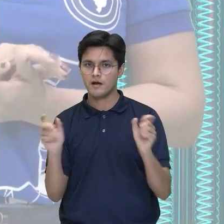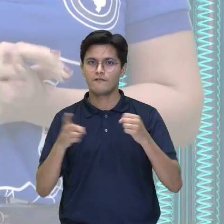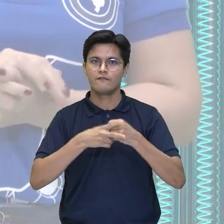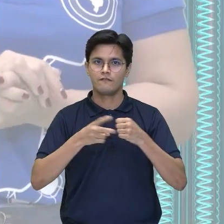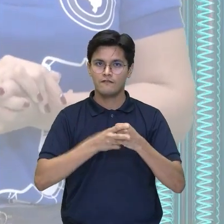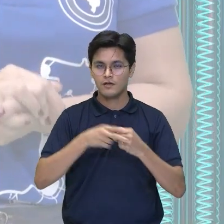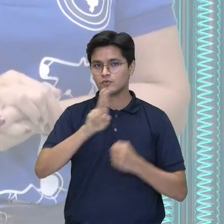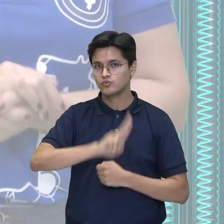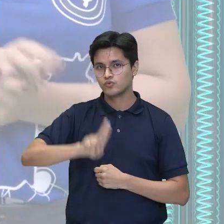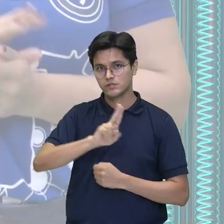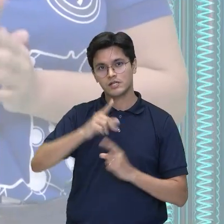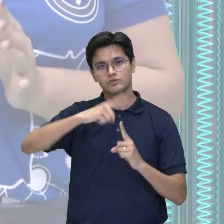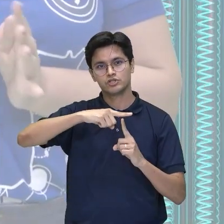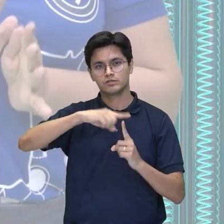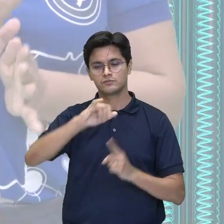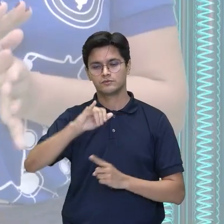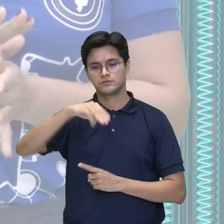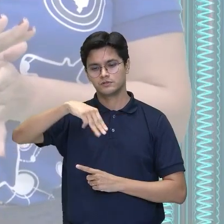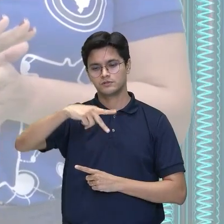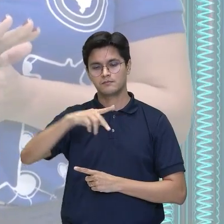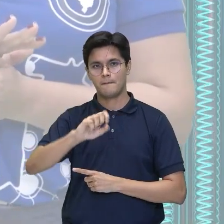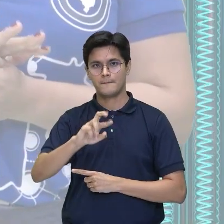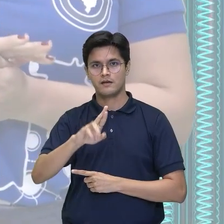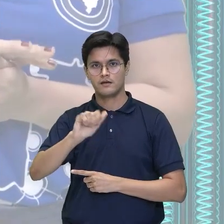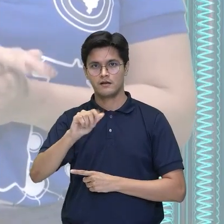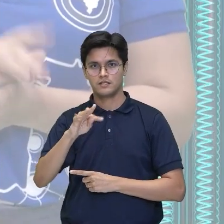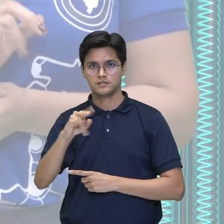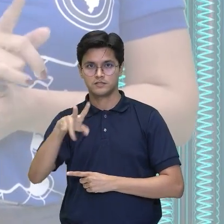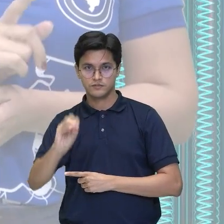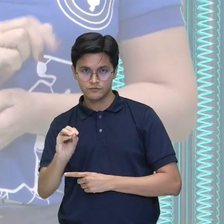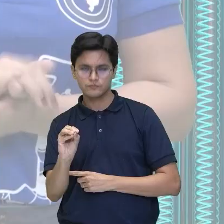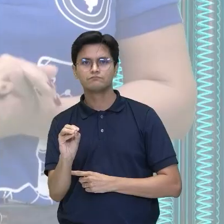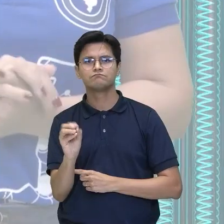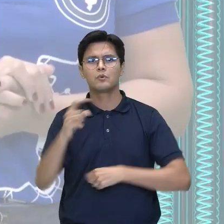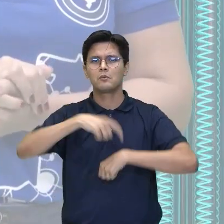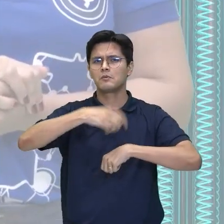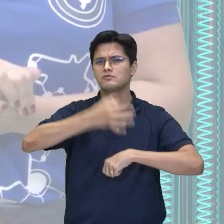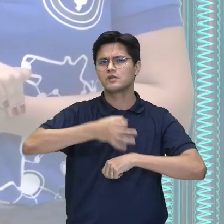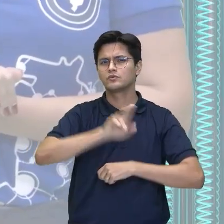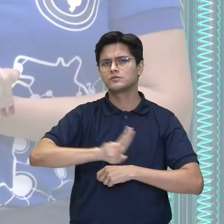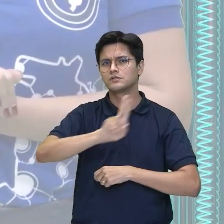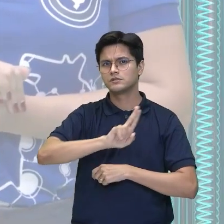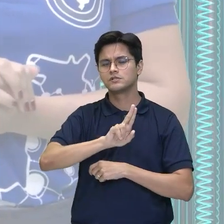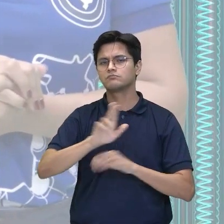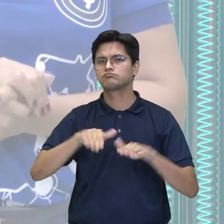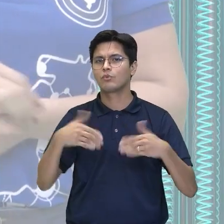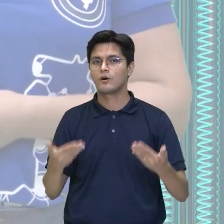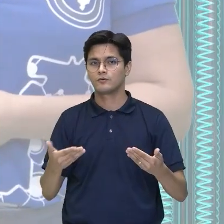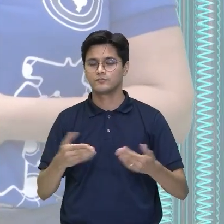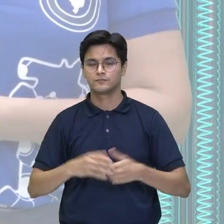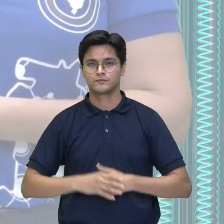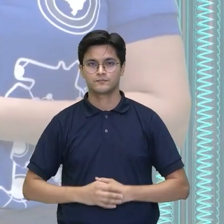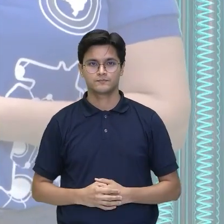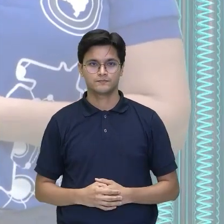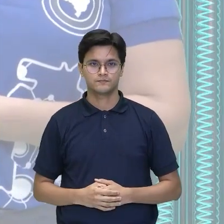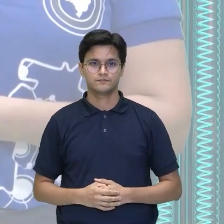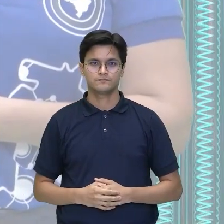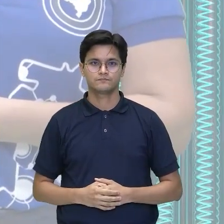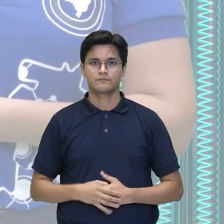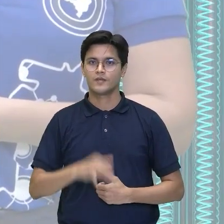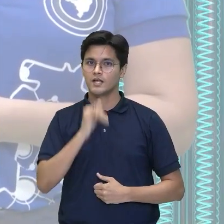imperativos. Vejam comigo. Quando é que eu vou usar os imperativos? Presta atenção. Aqui, ó. Quando a gente vai fazer